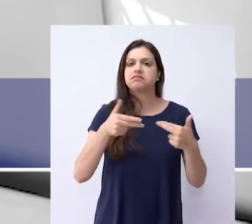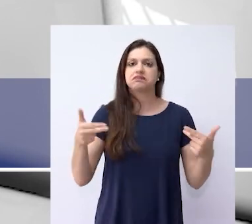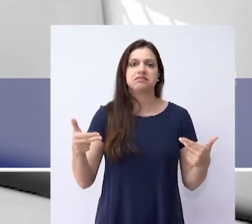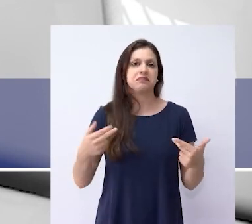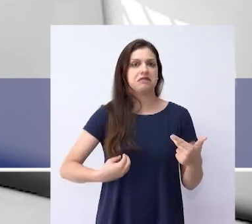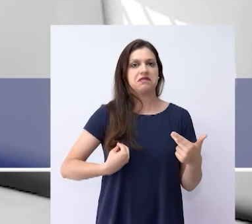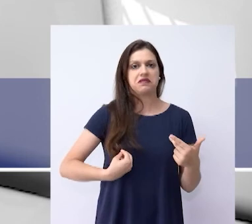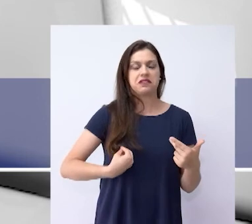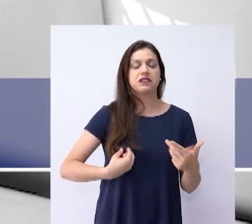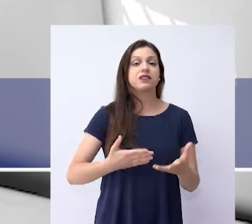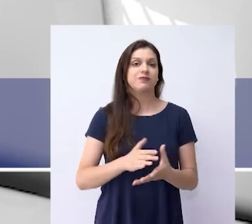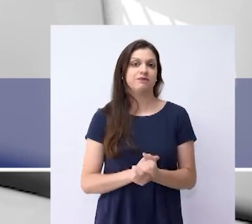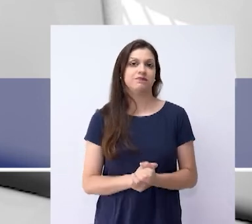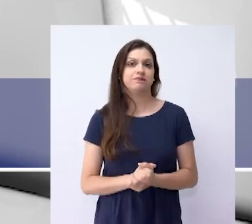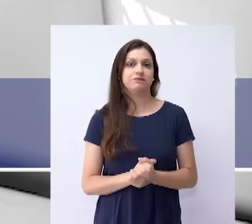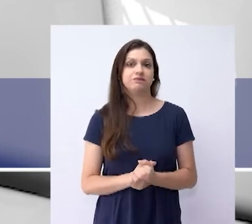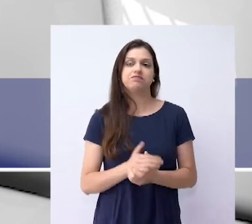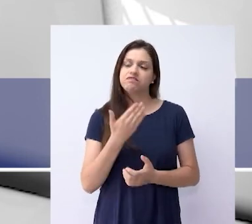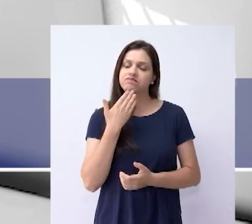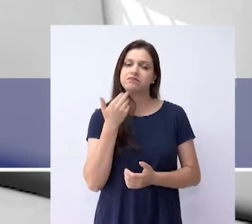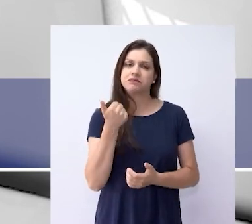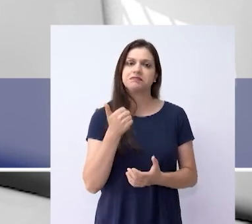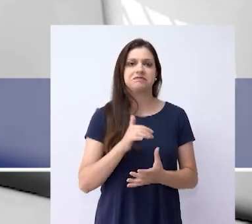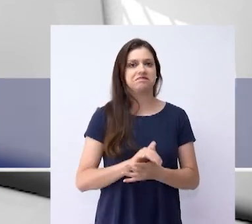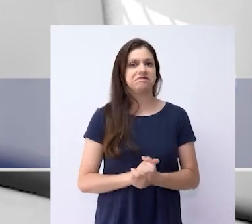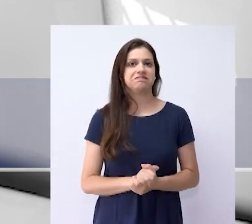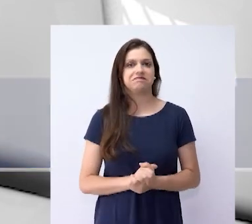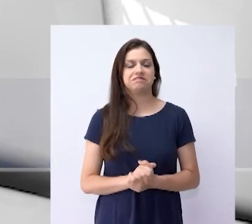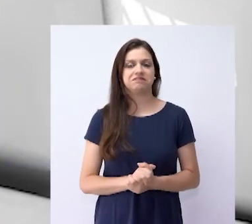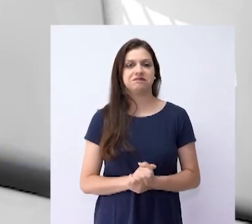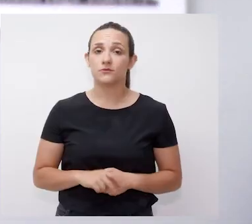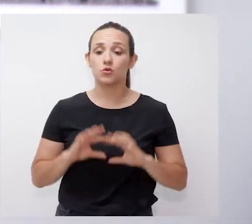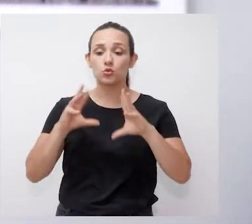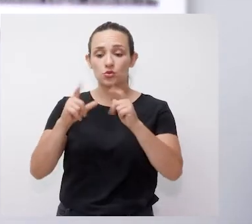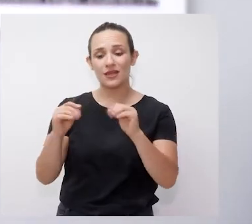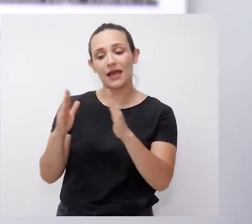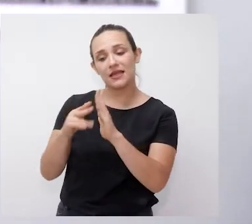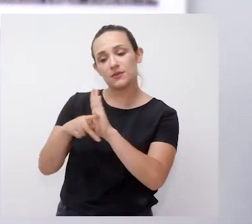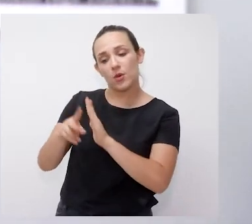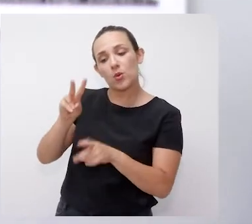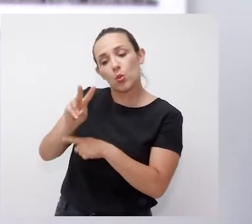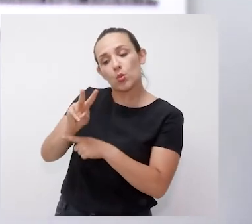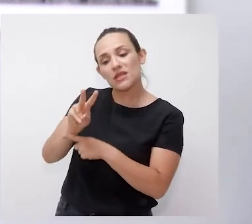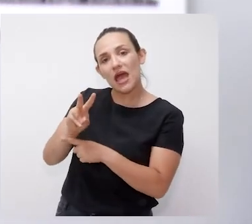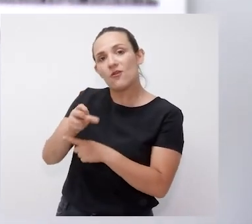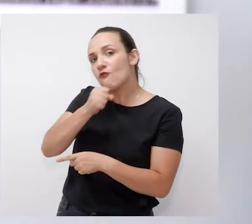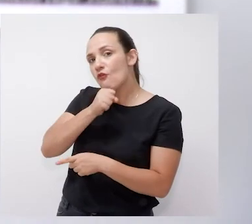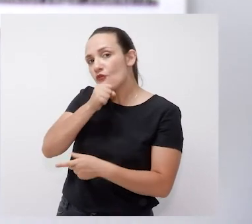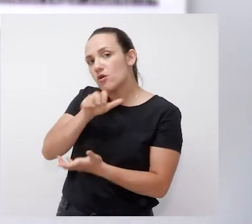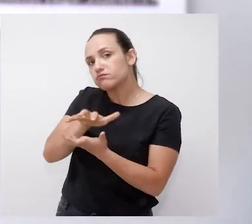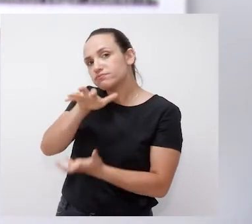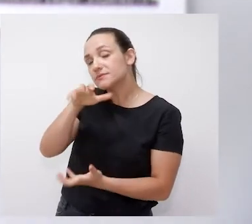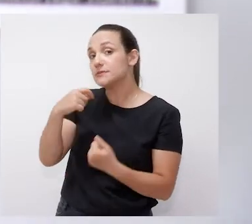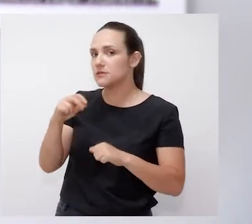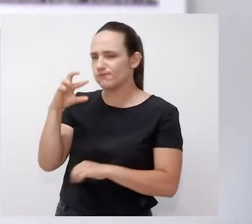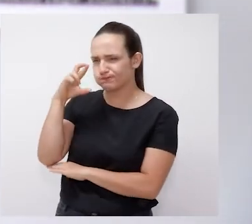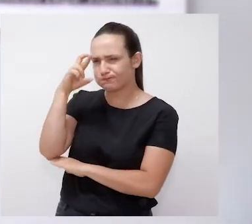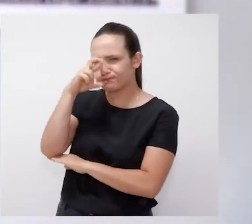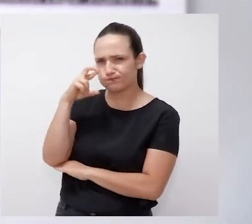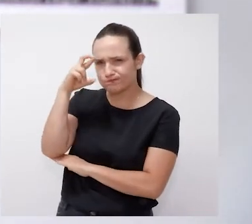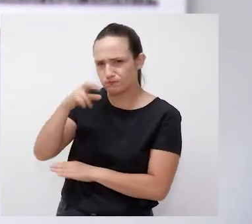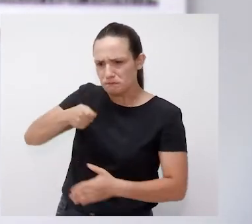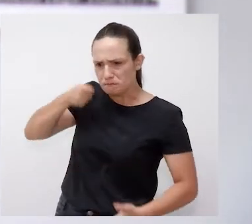trabalho do dia a dia da melhor maneira possível. Asilos e demais casas de repouso deverão